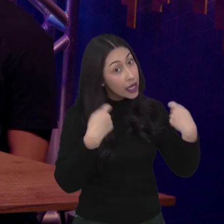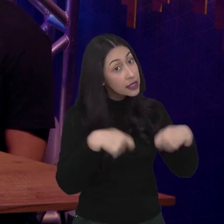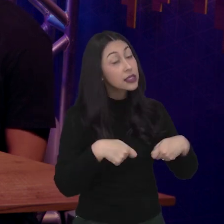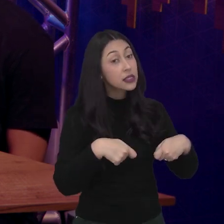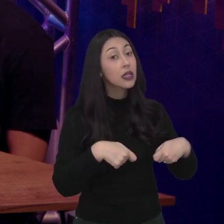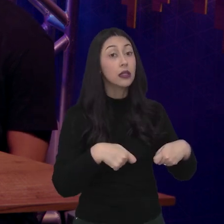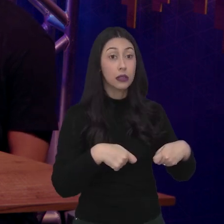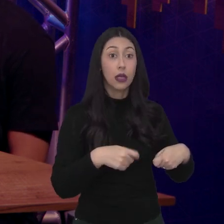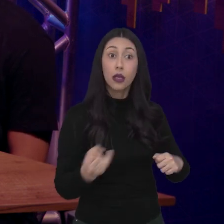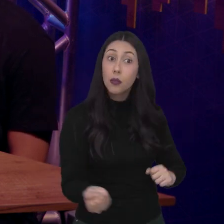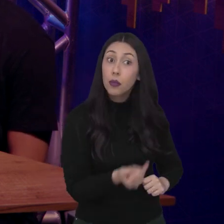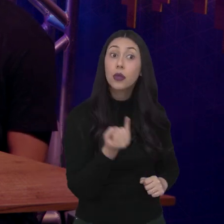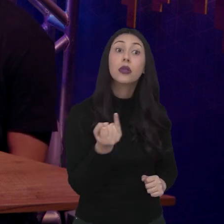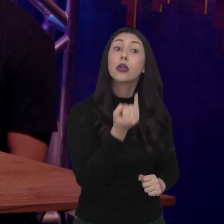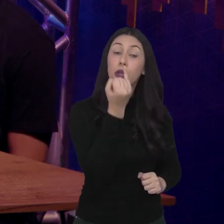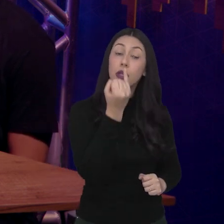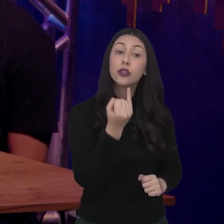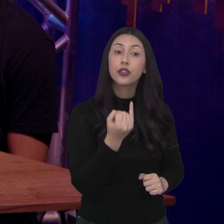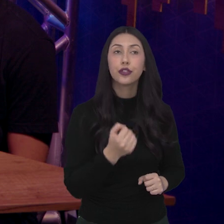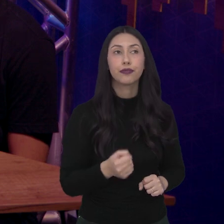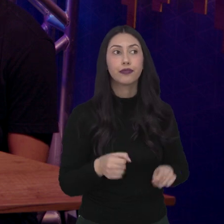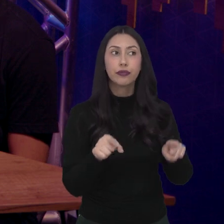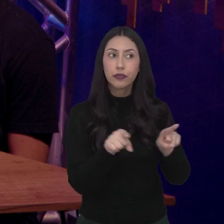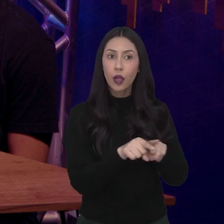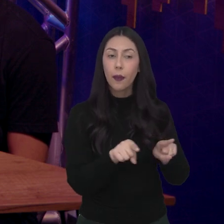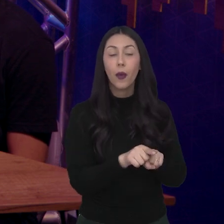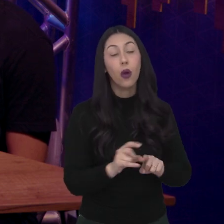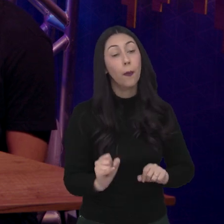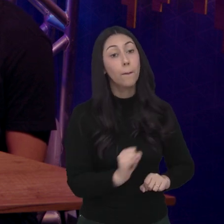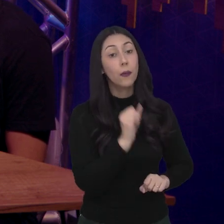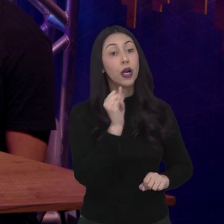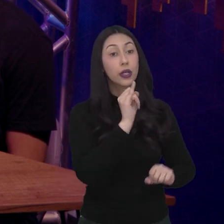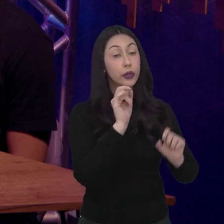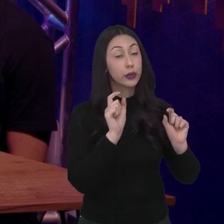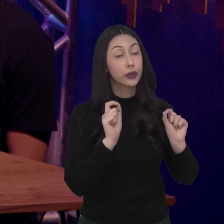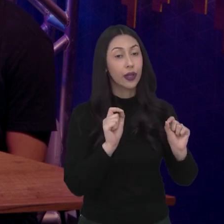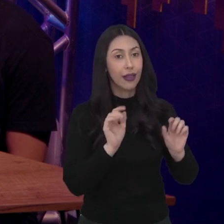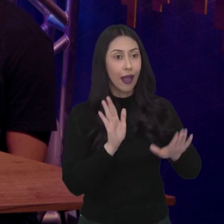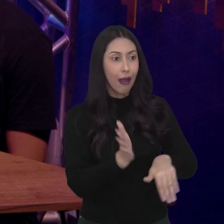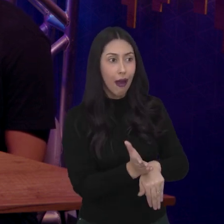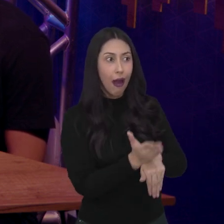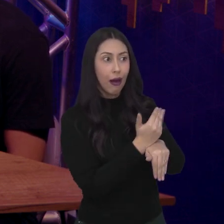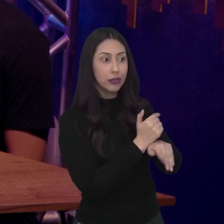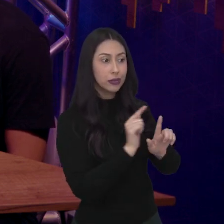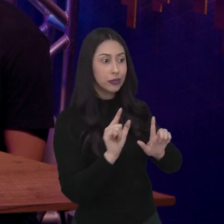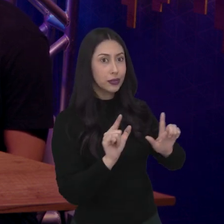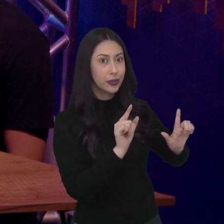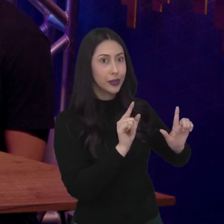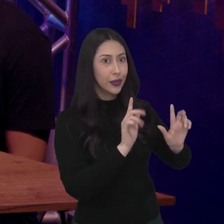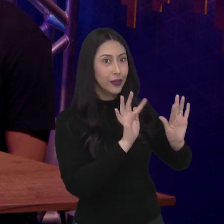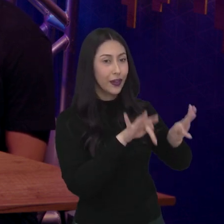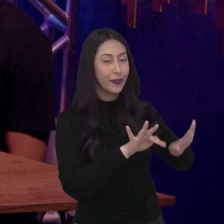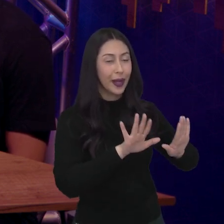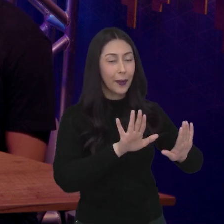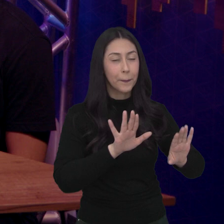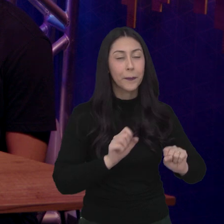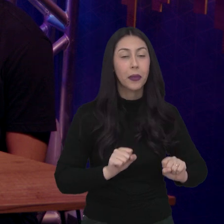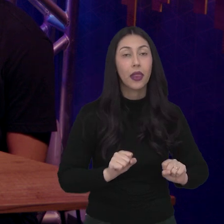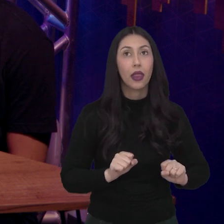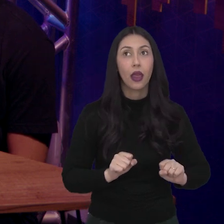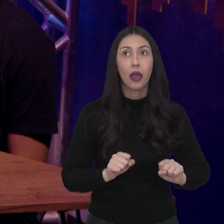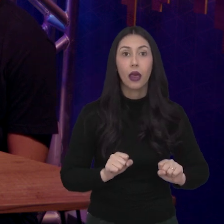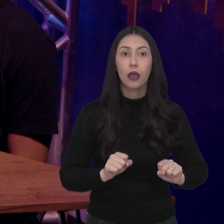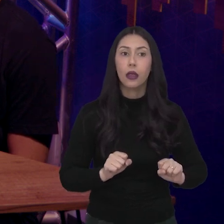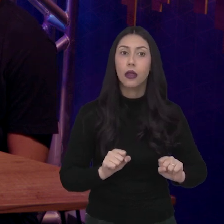ser em todos os lugares. E uma outra questão bem importante aqui, antes de terminar esse nosso segundo bloco, é que um